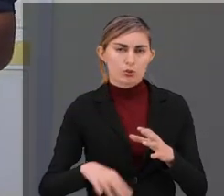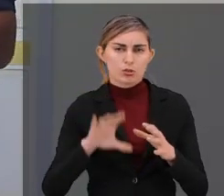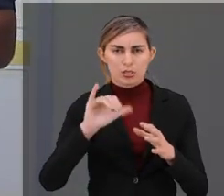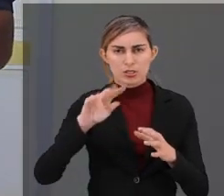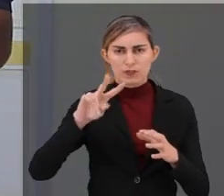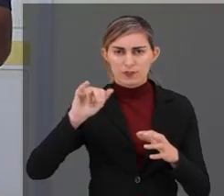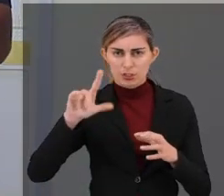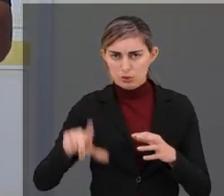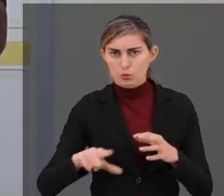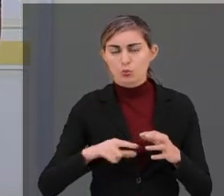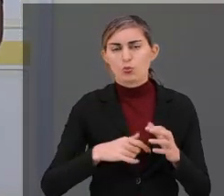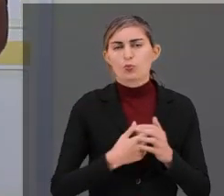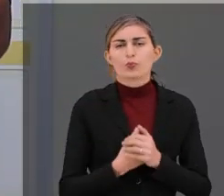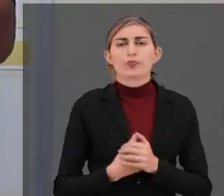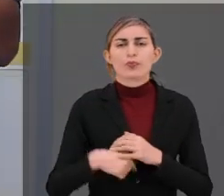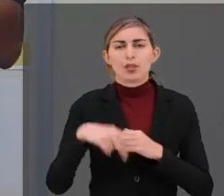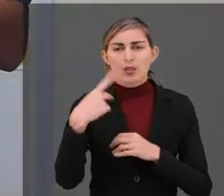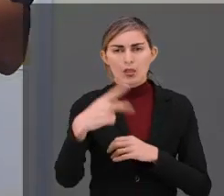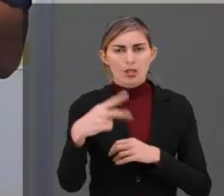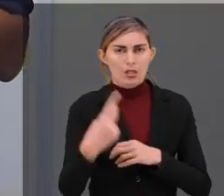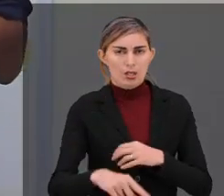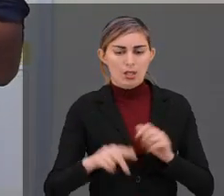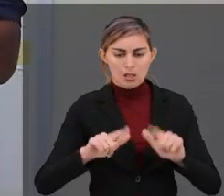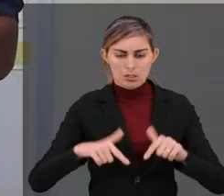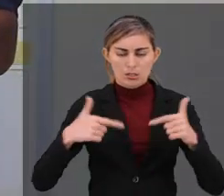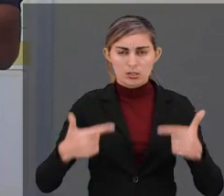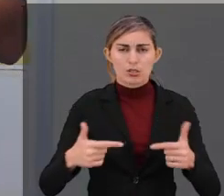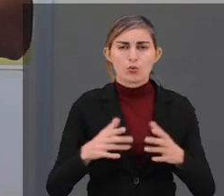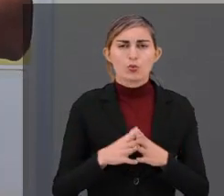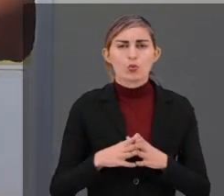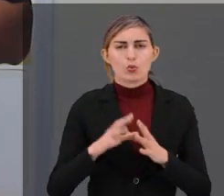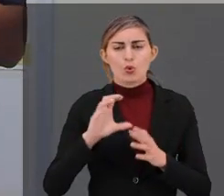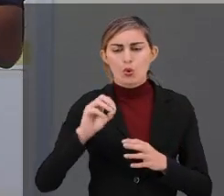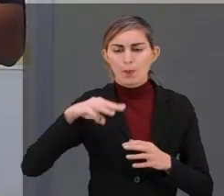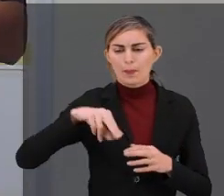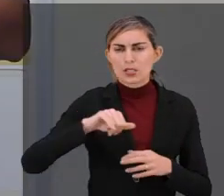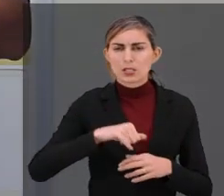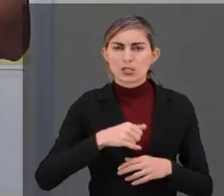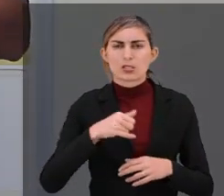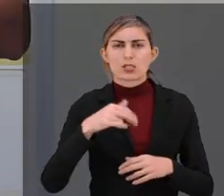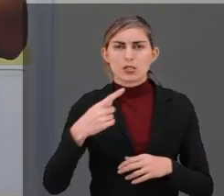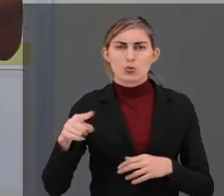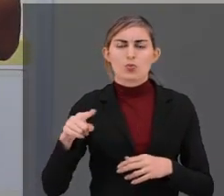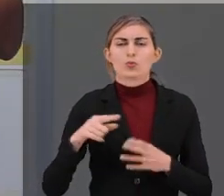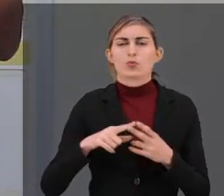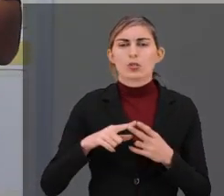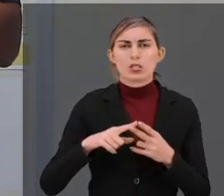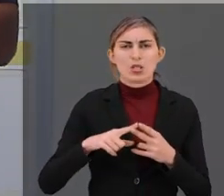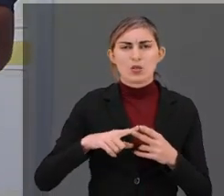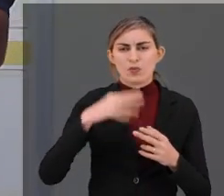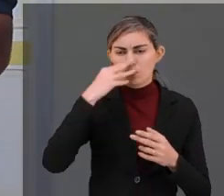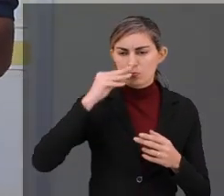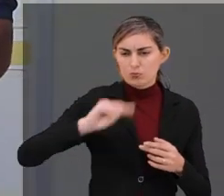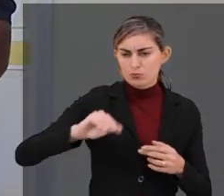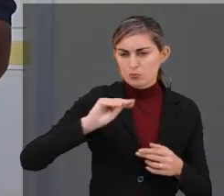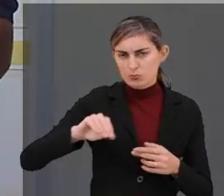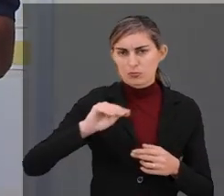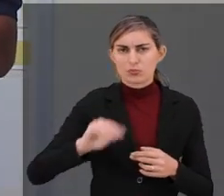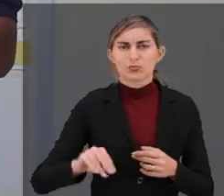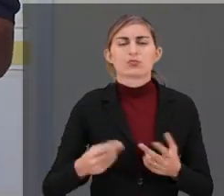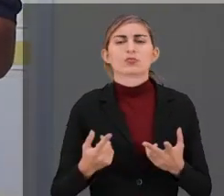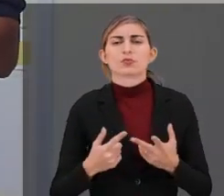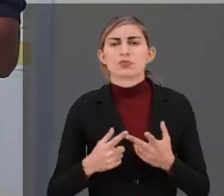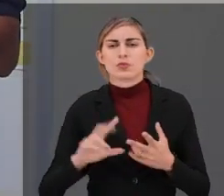artigo 186, diz que aquele que por ação ou omissão voluntária, negligência ou